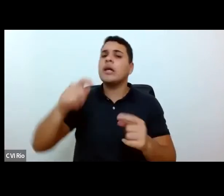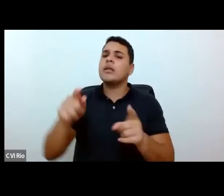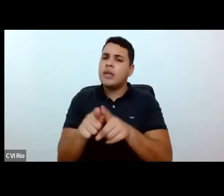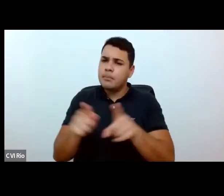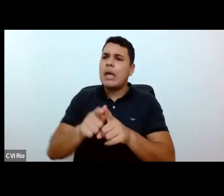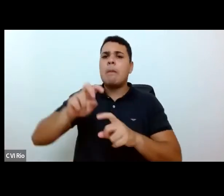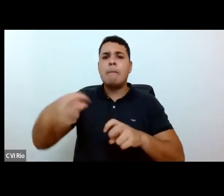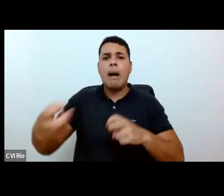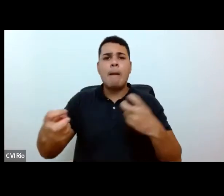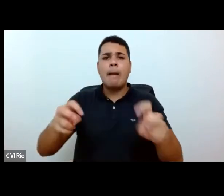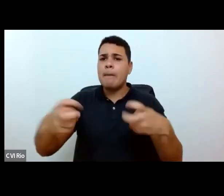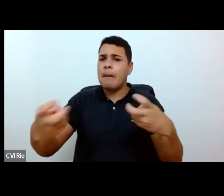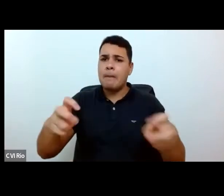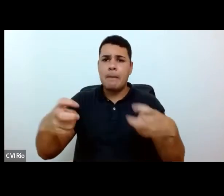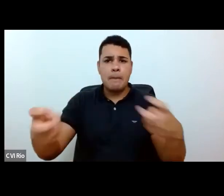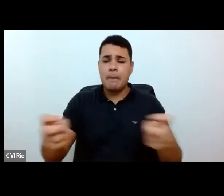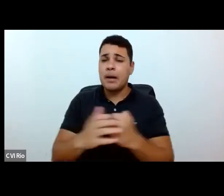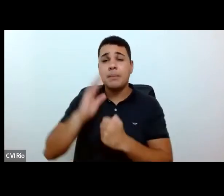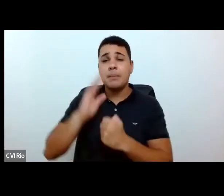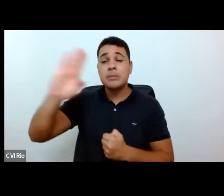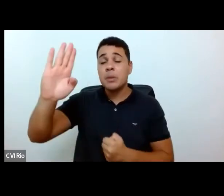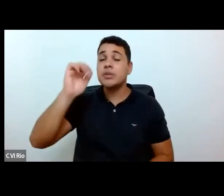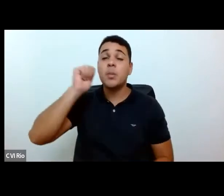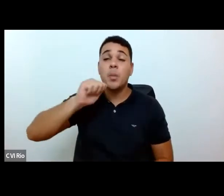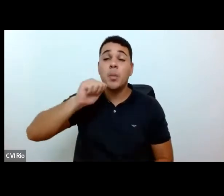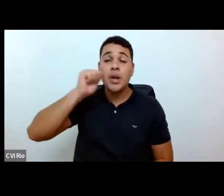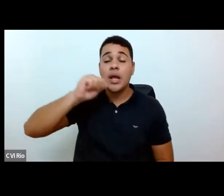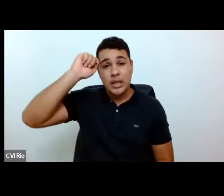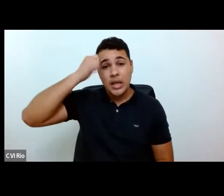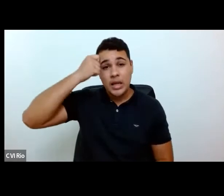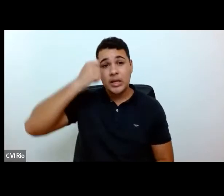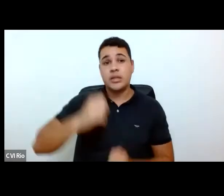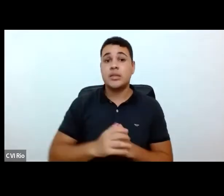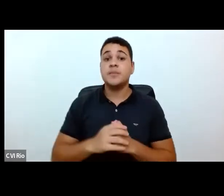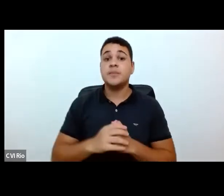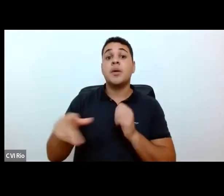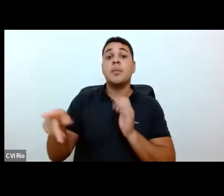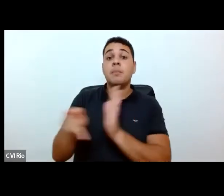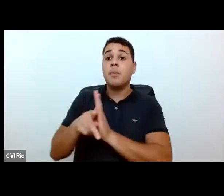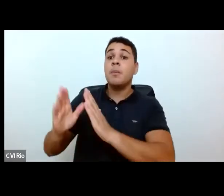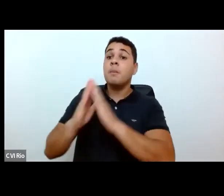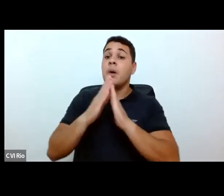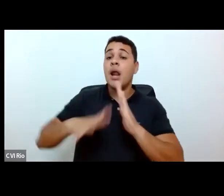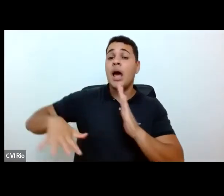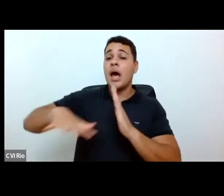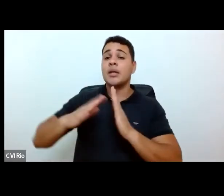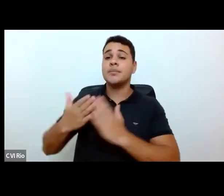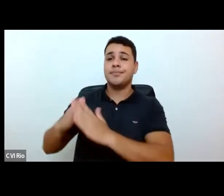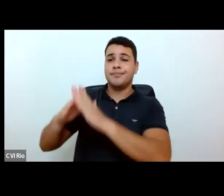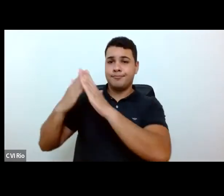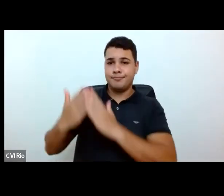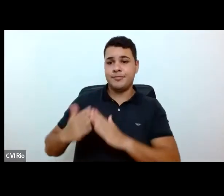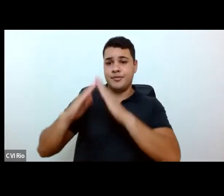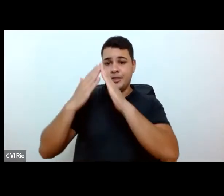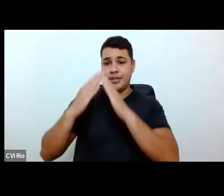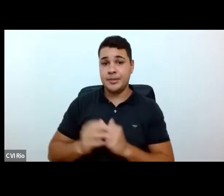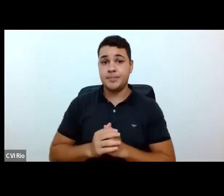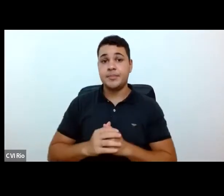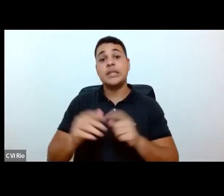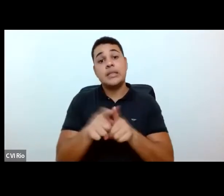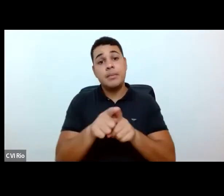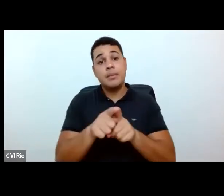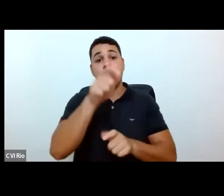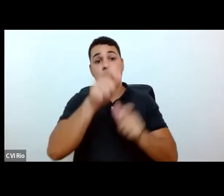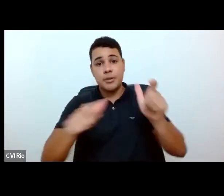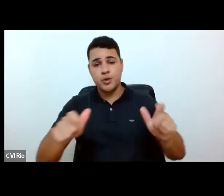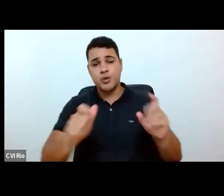negra, principalmente mulheres, né? Negras, de periferias, comunidades, né? E propriamente a população indígena, né? Que eu acho